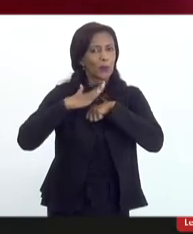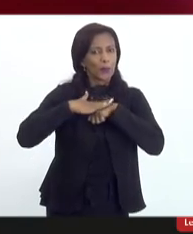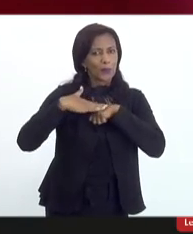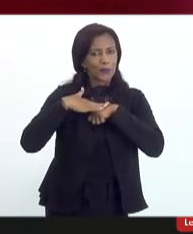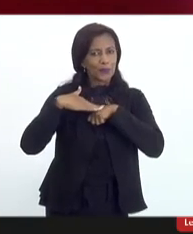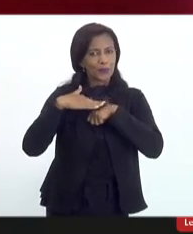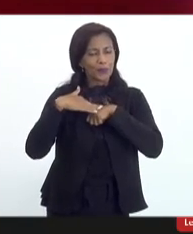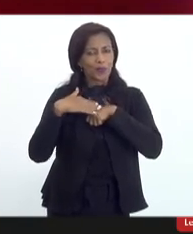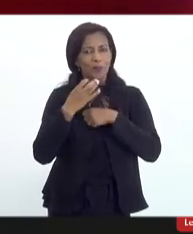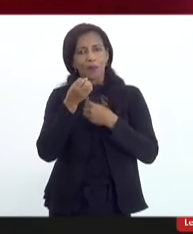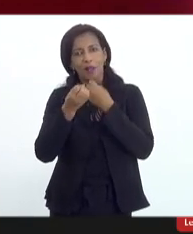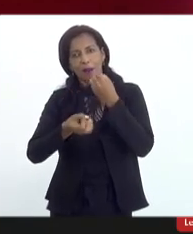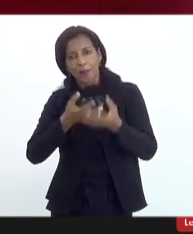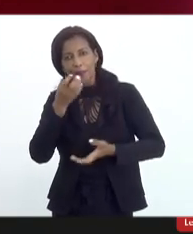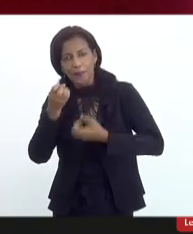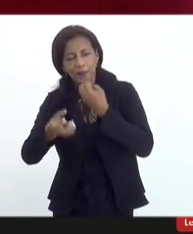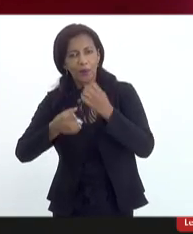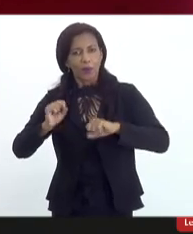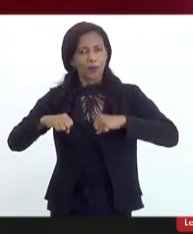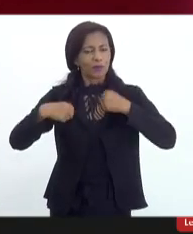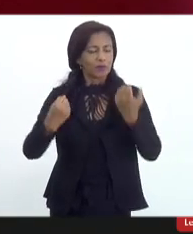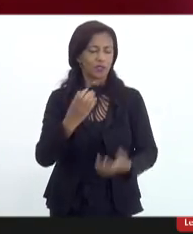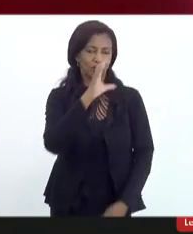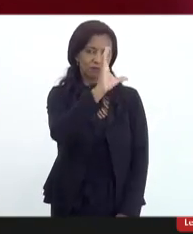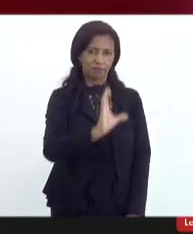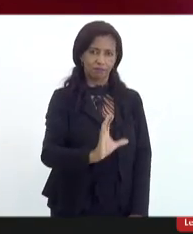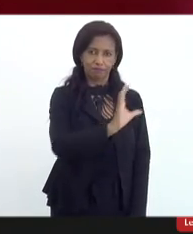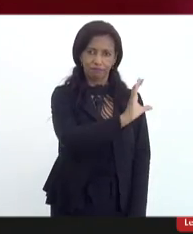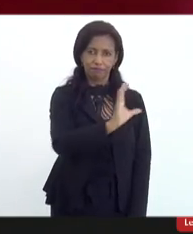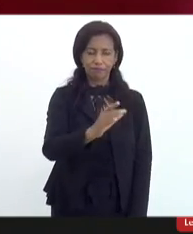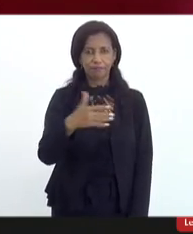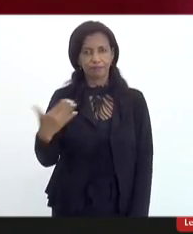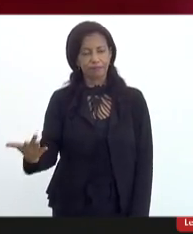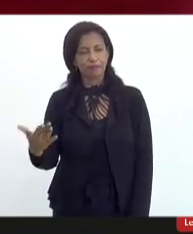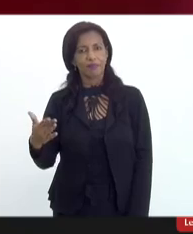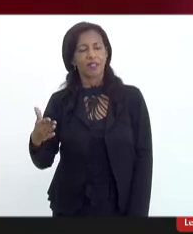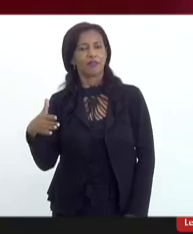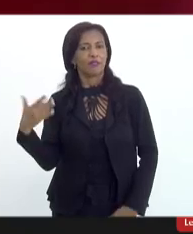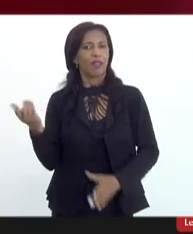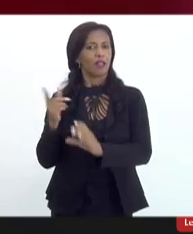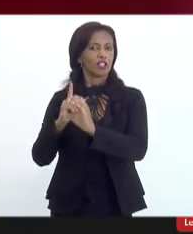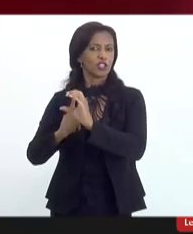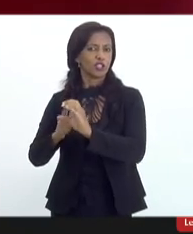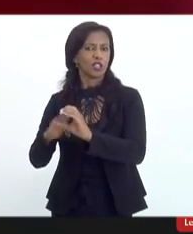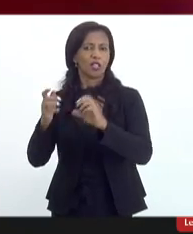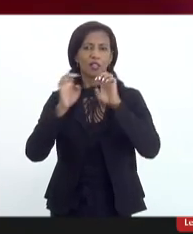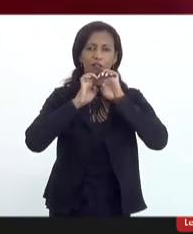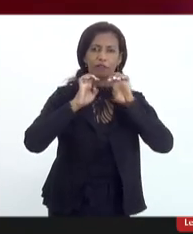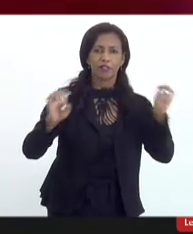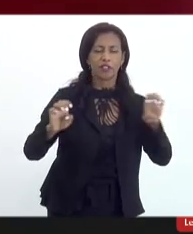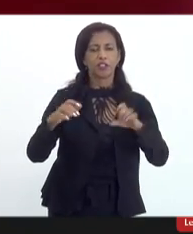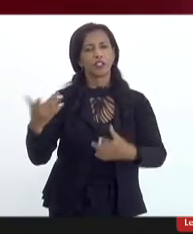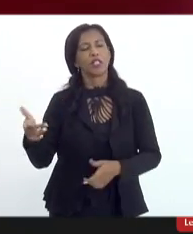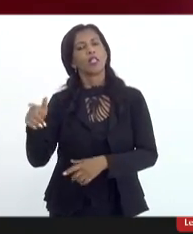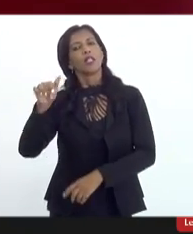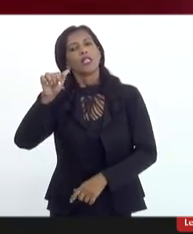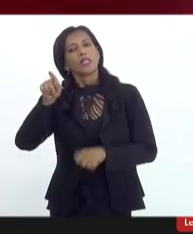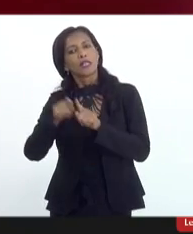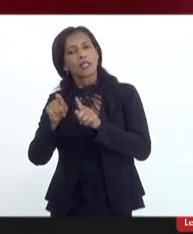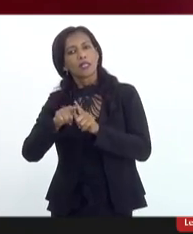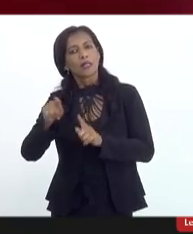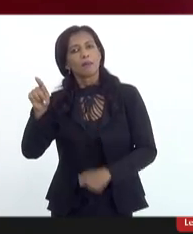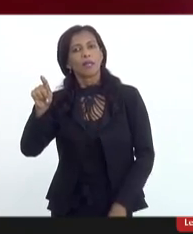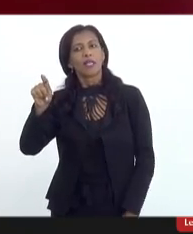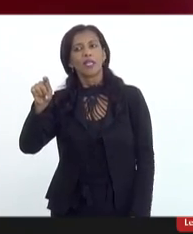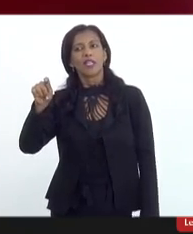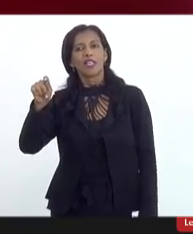acalentadas, né, por essa boa energia, seja da fé católica, da fé cristã, evangélica, da fé de matriz africana. E que eles nos